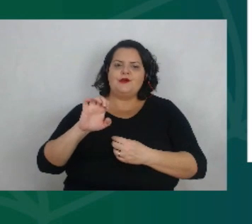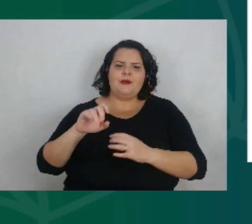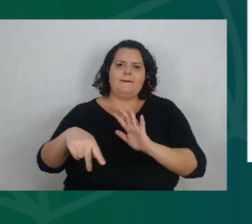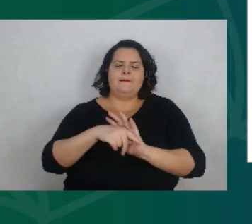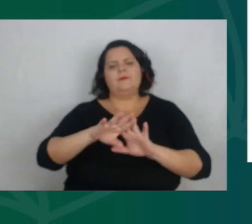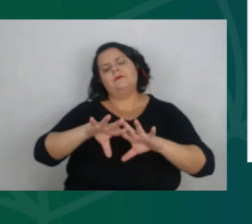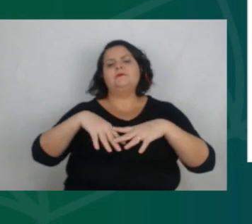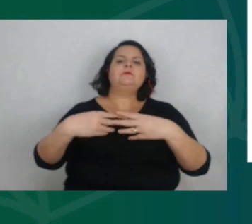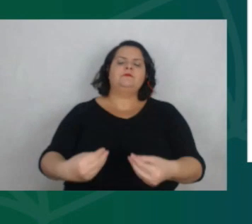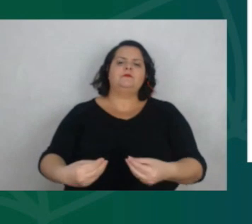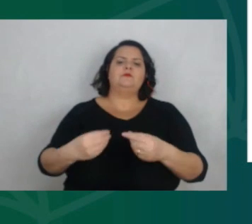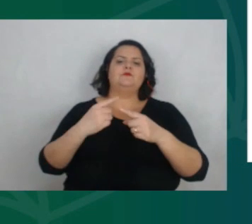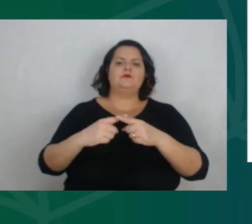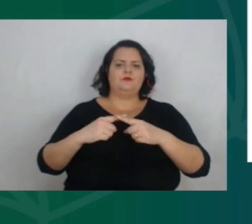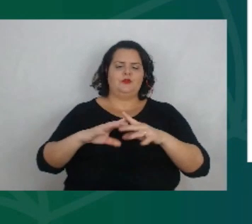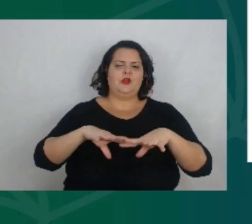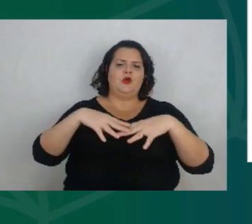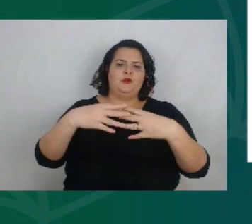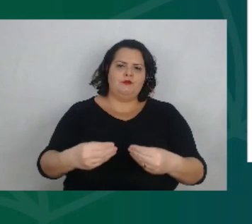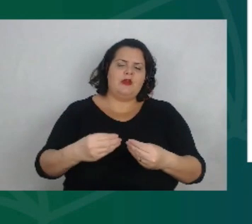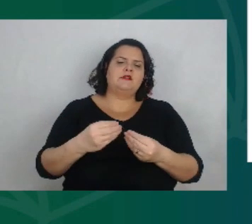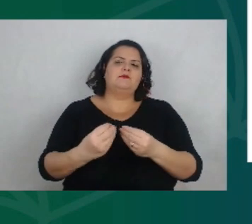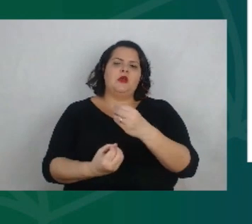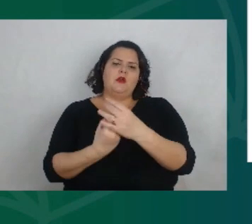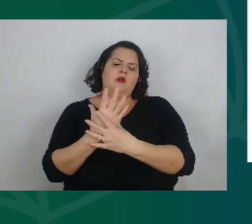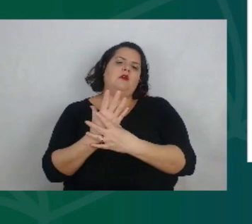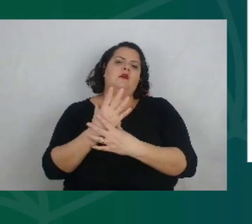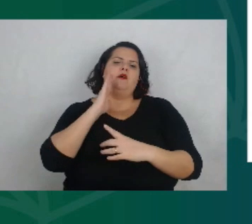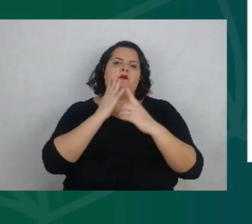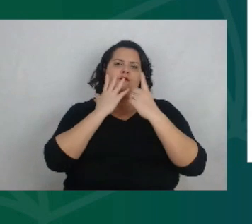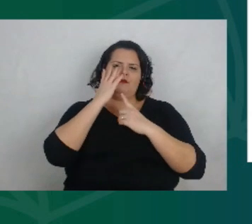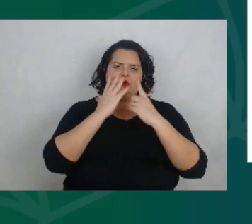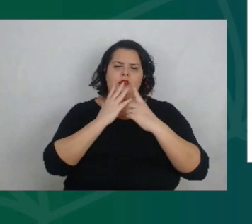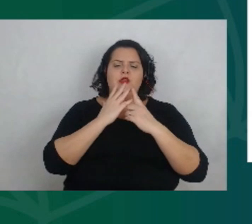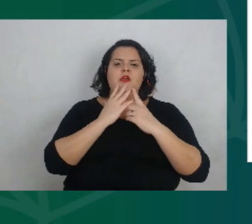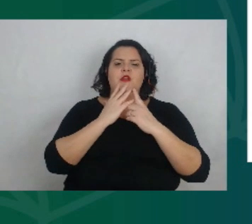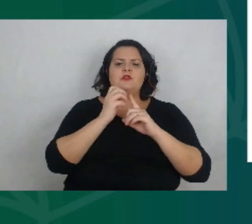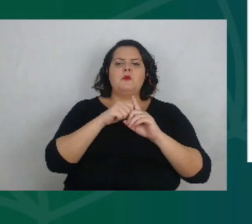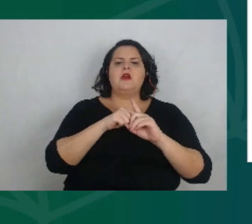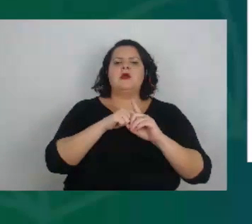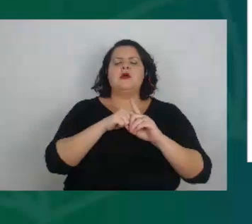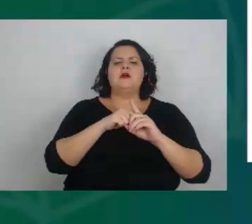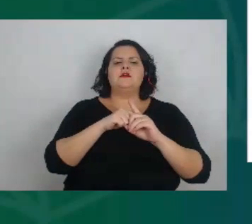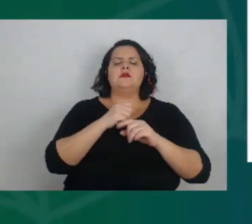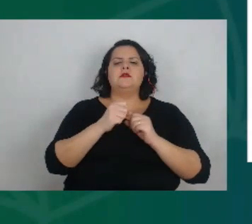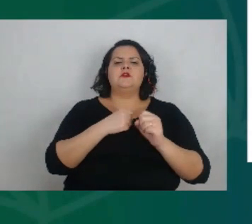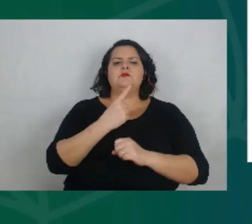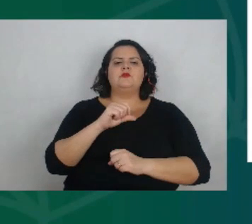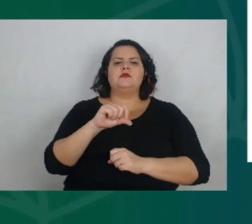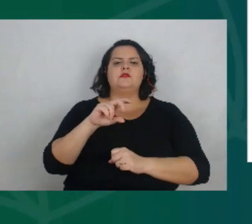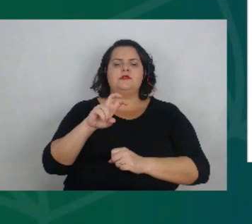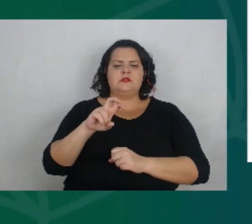O CRI-Unifesp foi inaugurada em fevereiro de 95, próxima, e já em